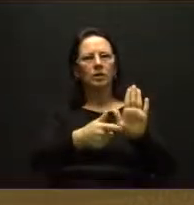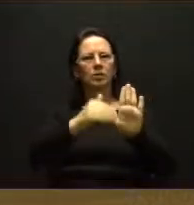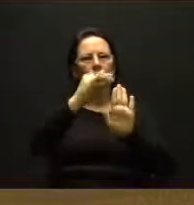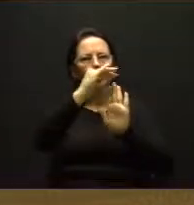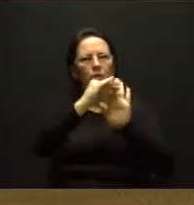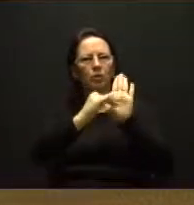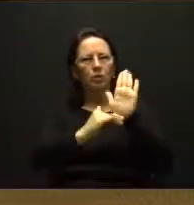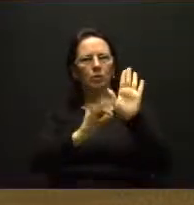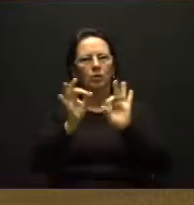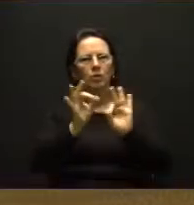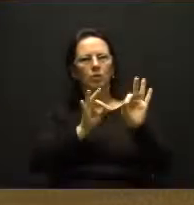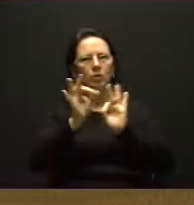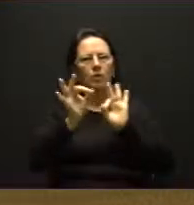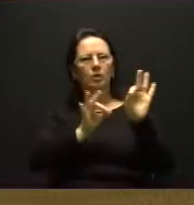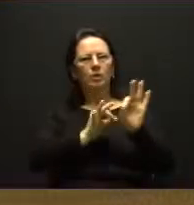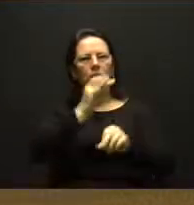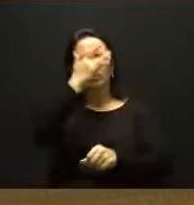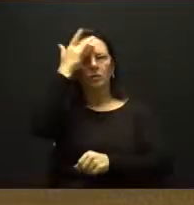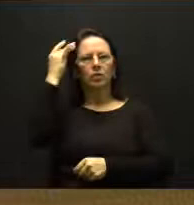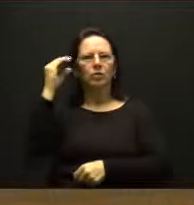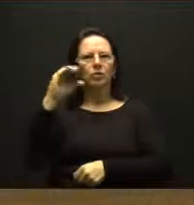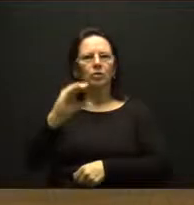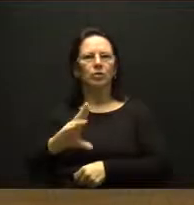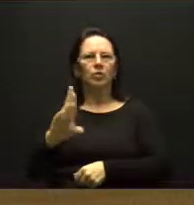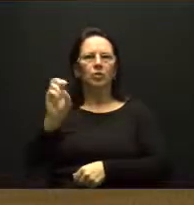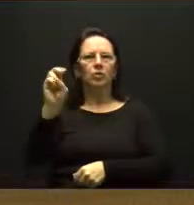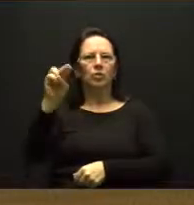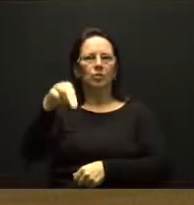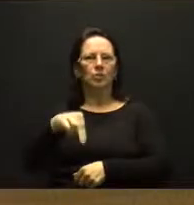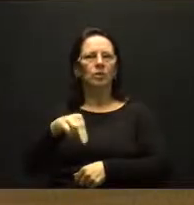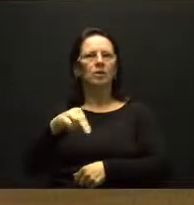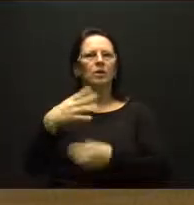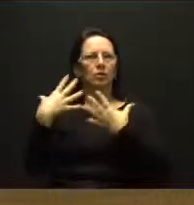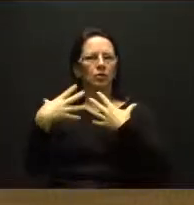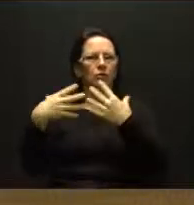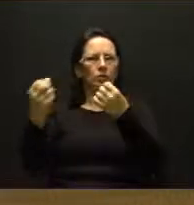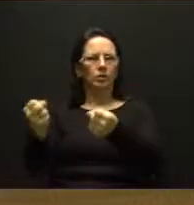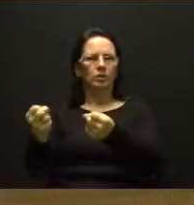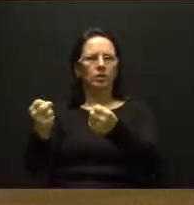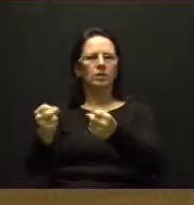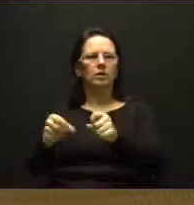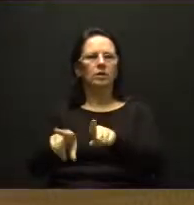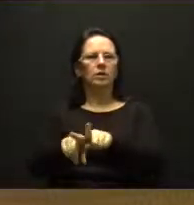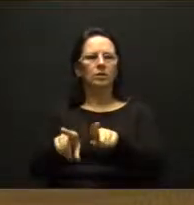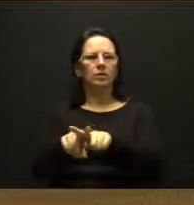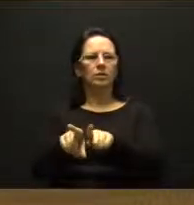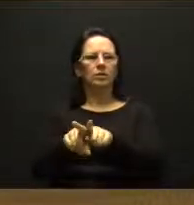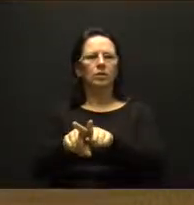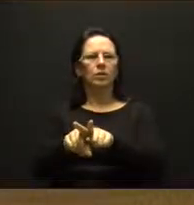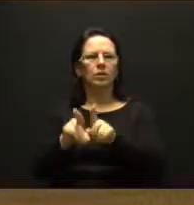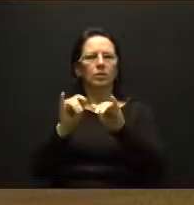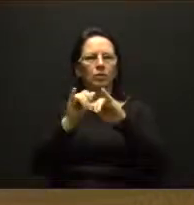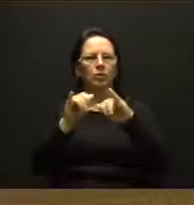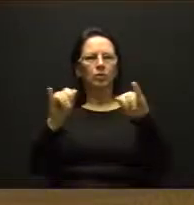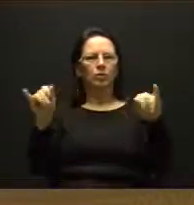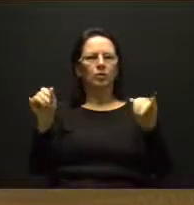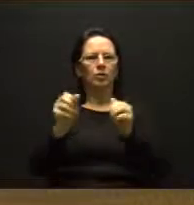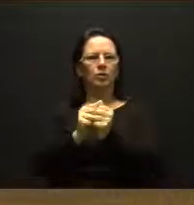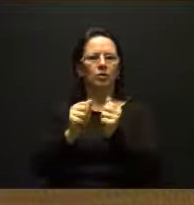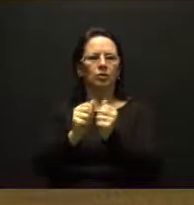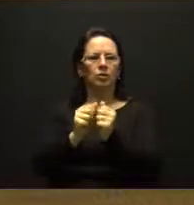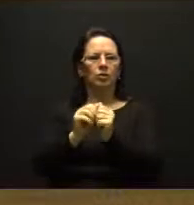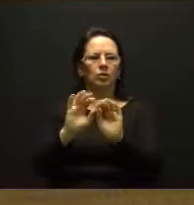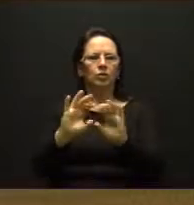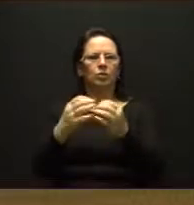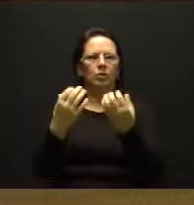para que os trabalhadores acusam sejam atendidos nós vamos também aqui deixar também com comunicado junto à